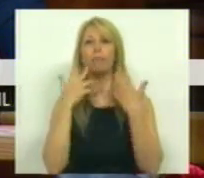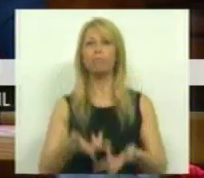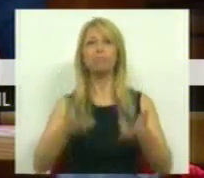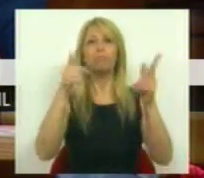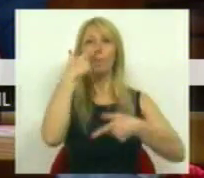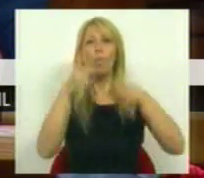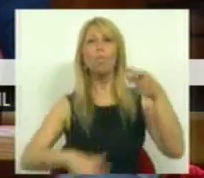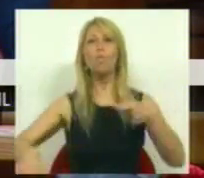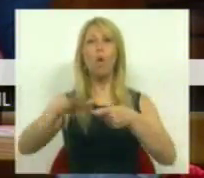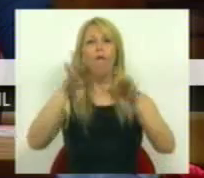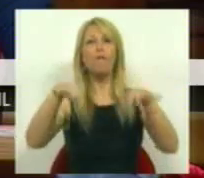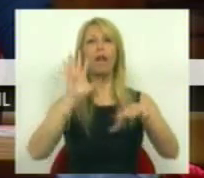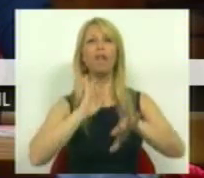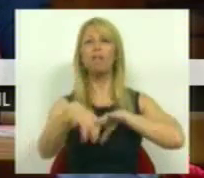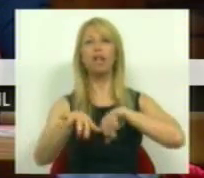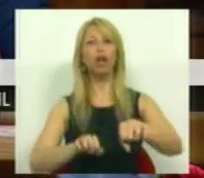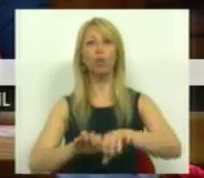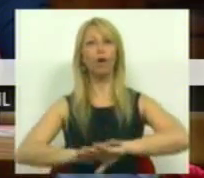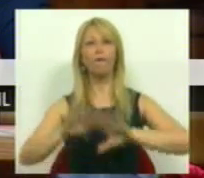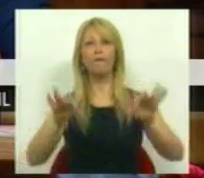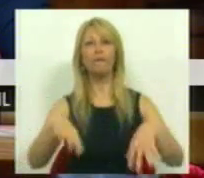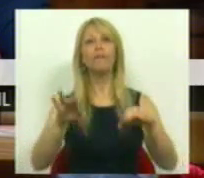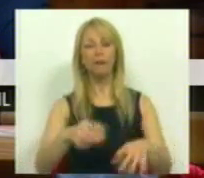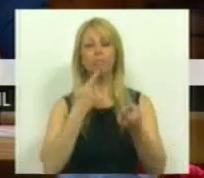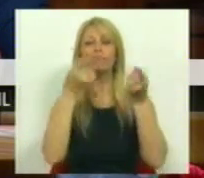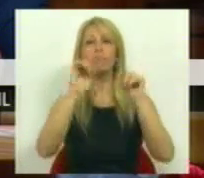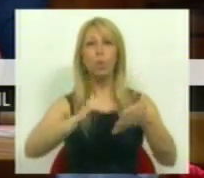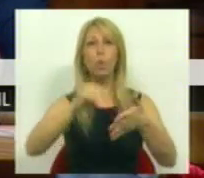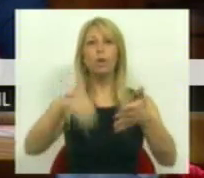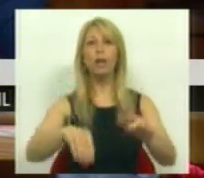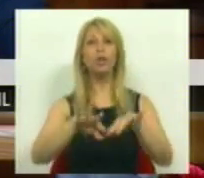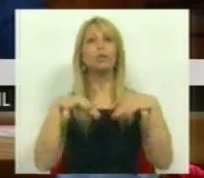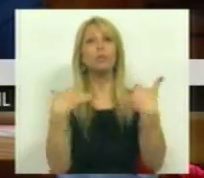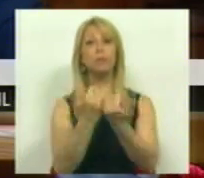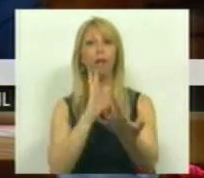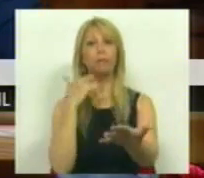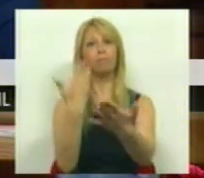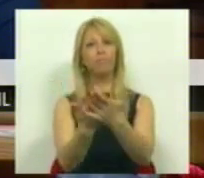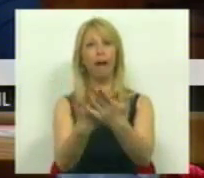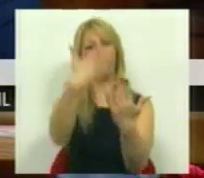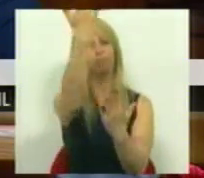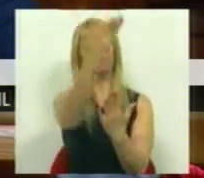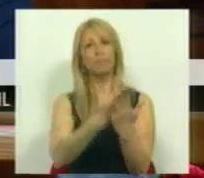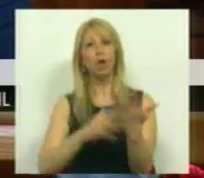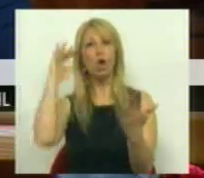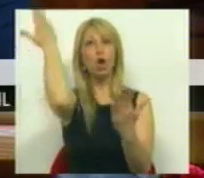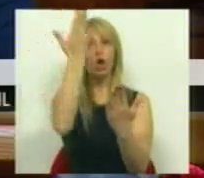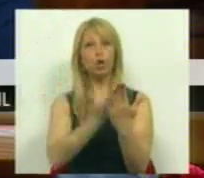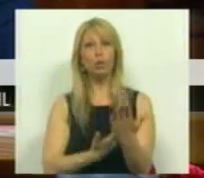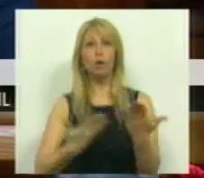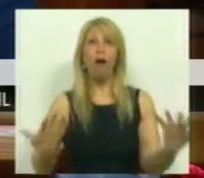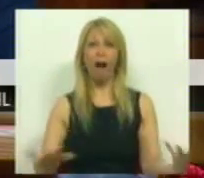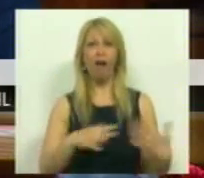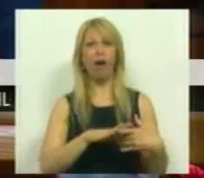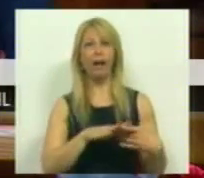da ditadura, impõe-se refazer o contrato social que dá corpo à Constituição, agora